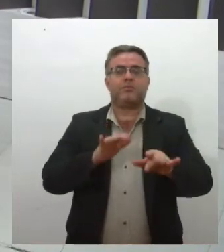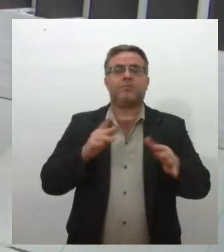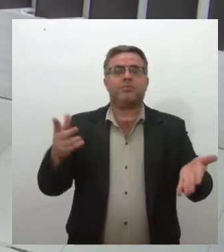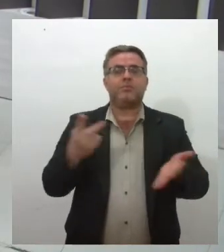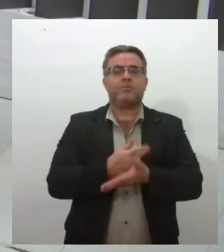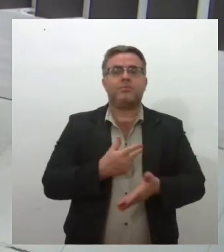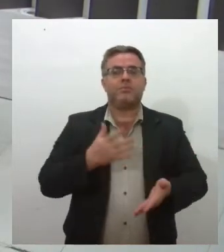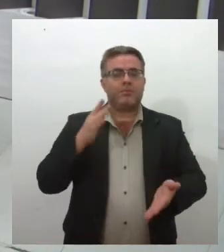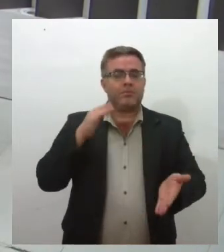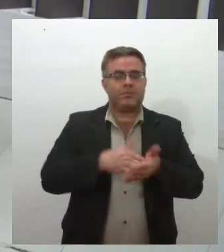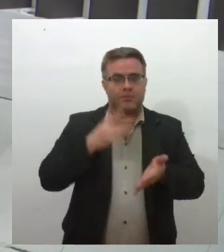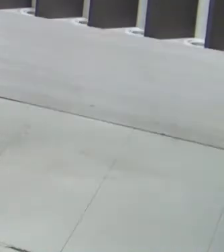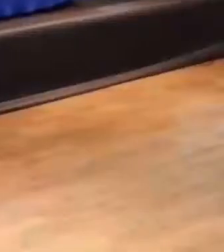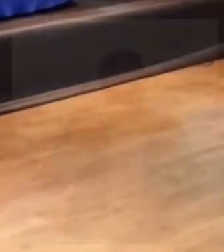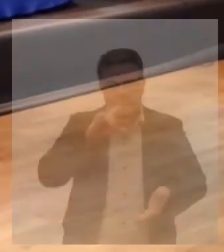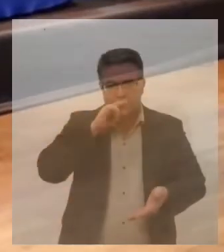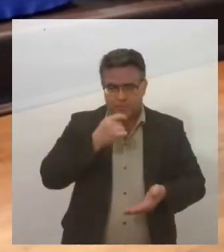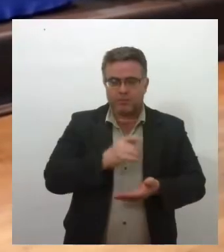até amanhã em Aracaju.